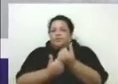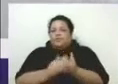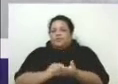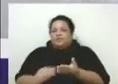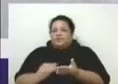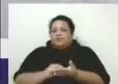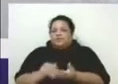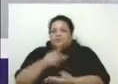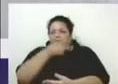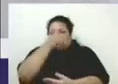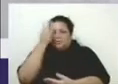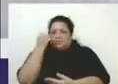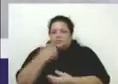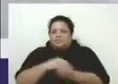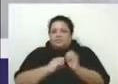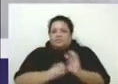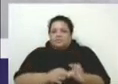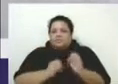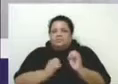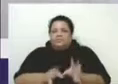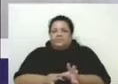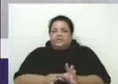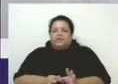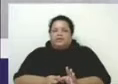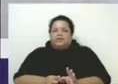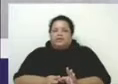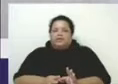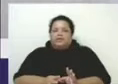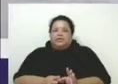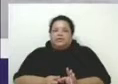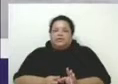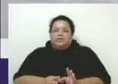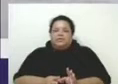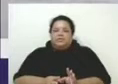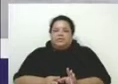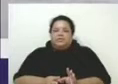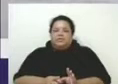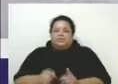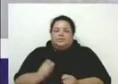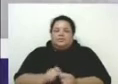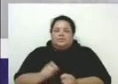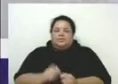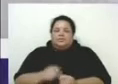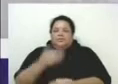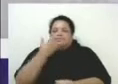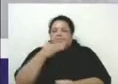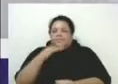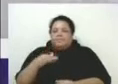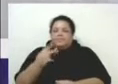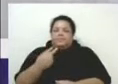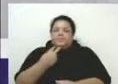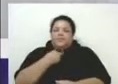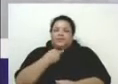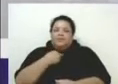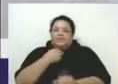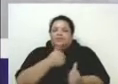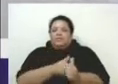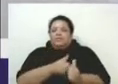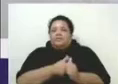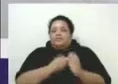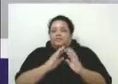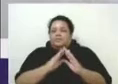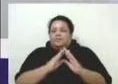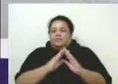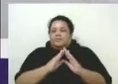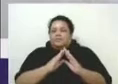Educação para colocar essa criança na vaga próximo à sua escola. E